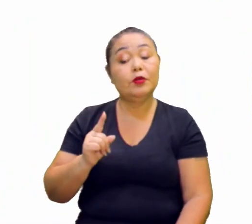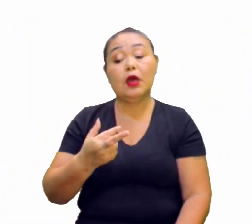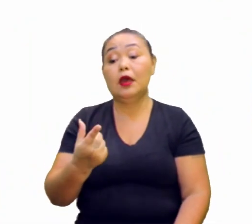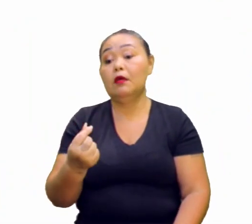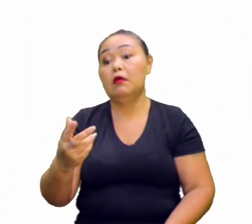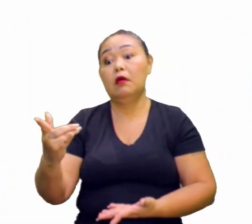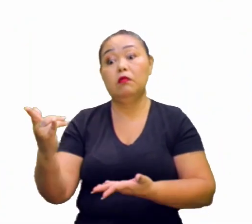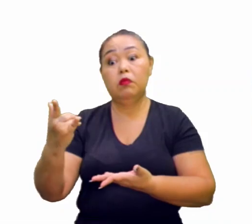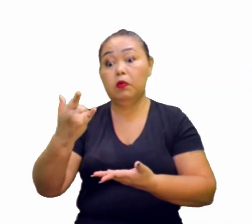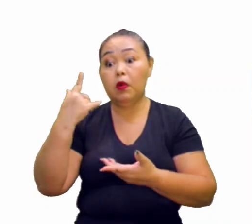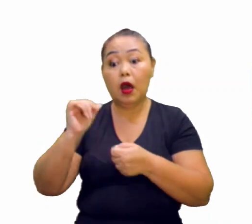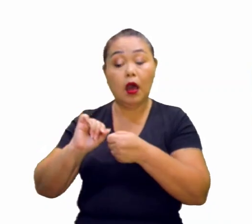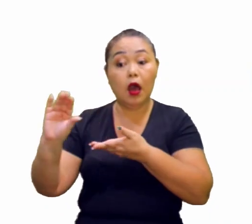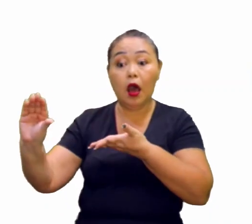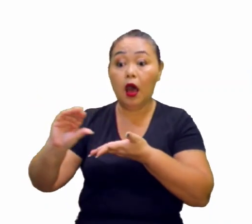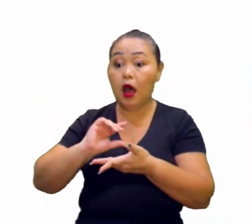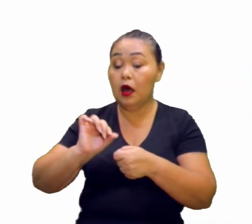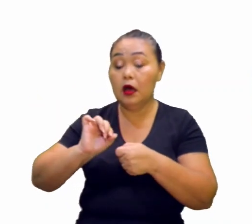rentabilidade, produtividade